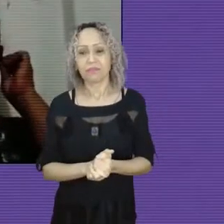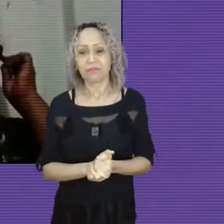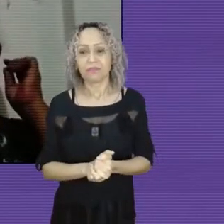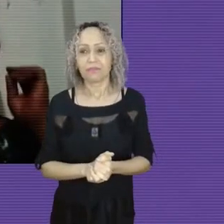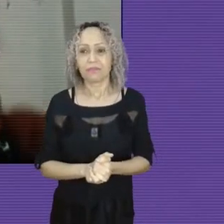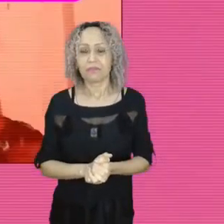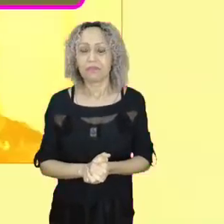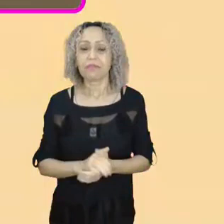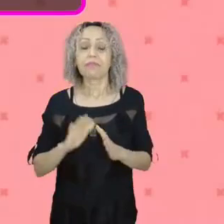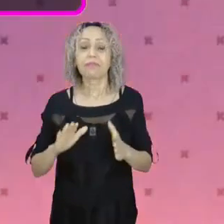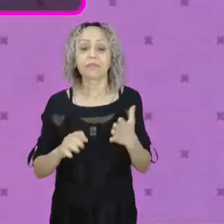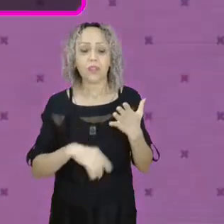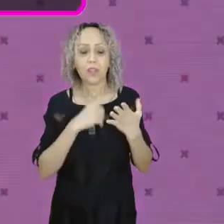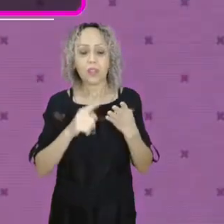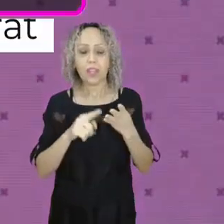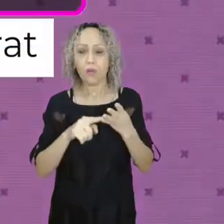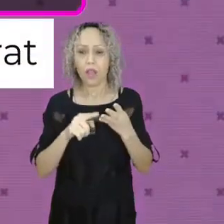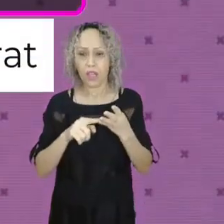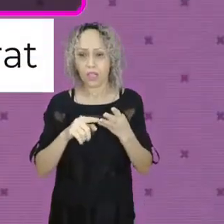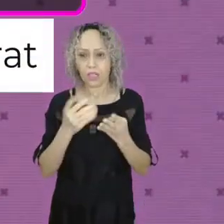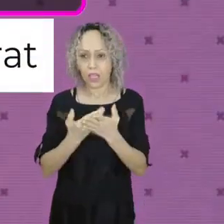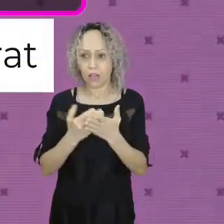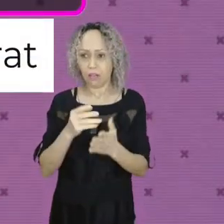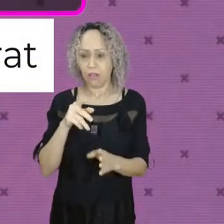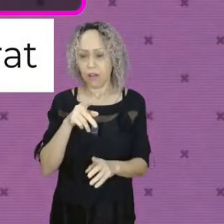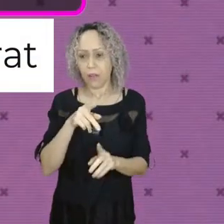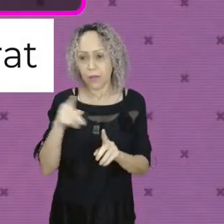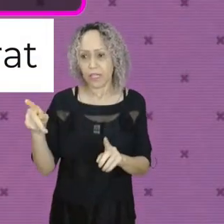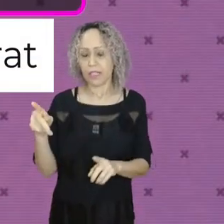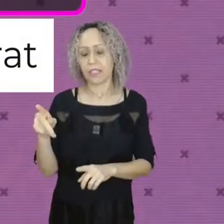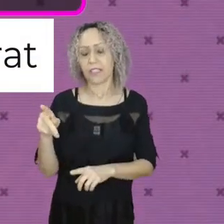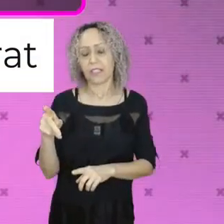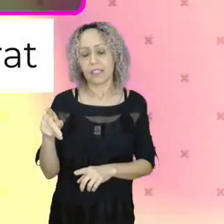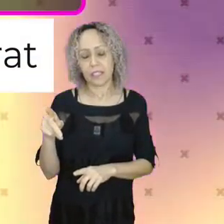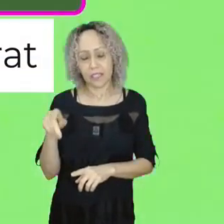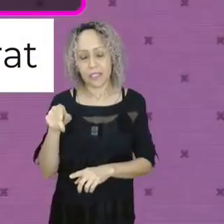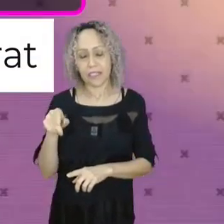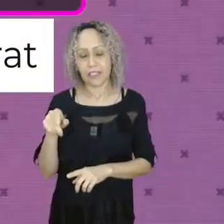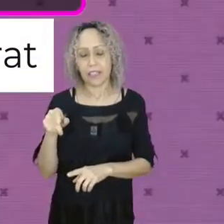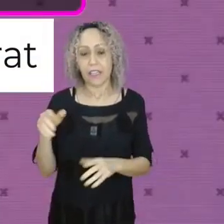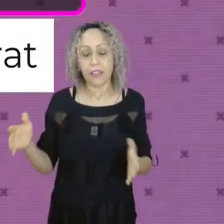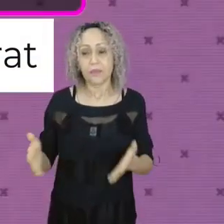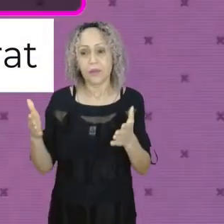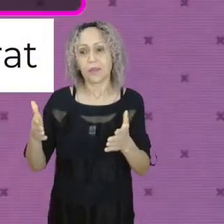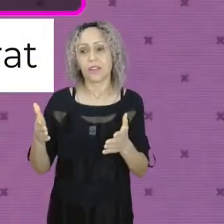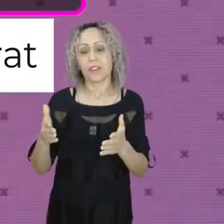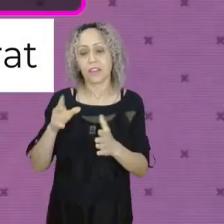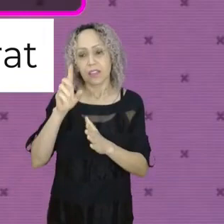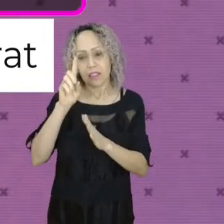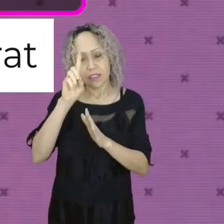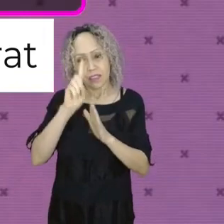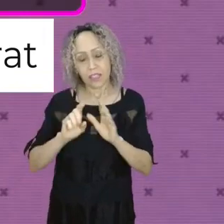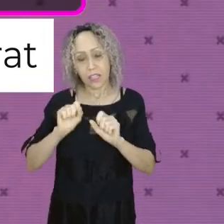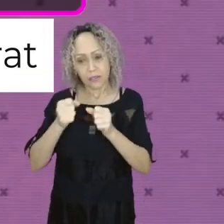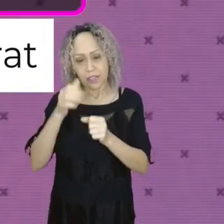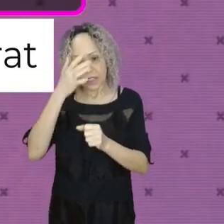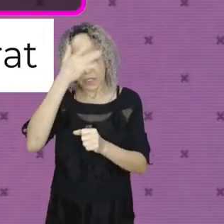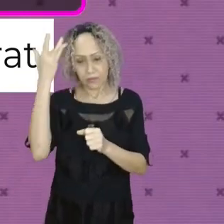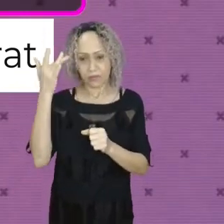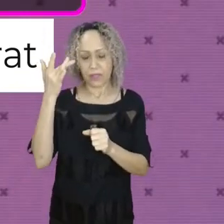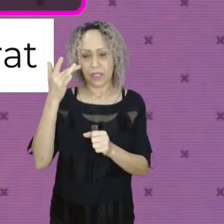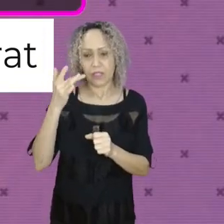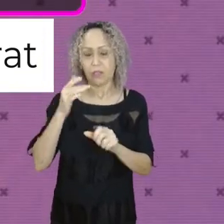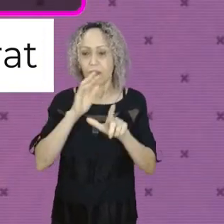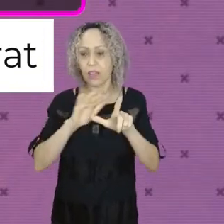Nesta quarta aula, a presidenta da ABGLT e atual secretária nacional de promoção de defesa das pessoas LGBTQIA+,